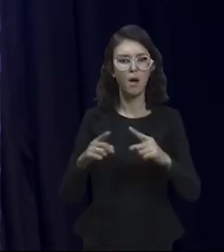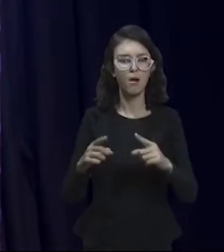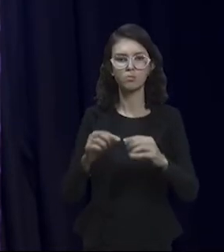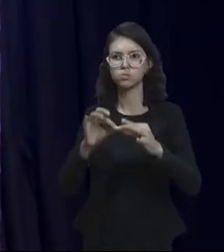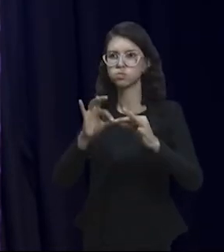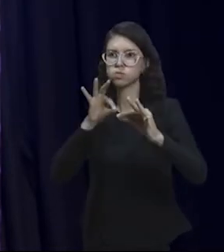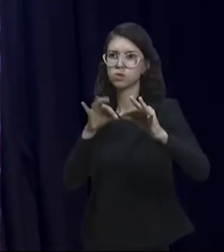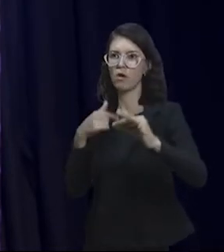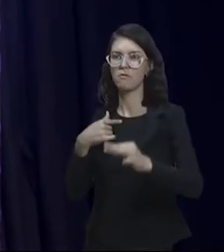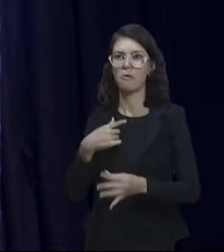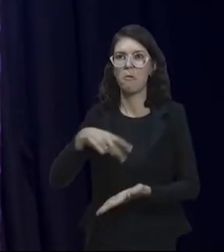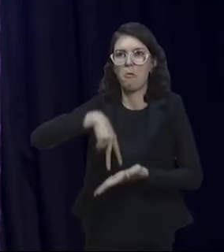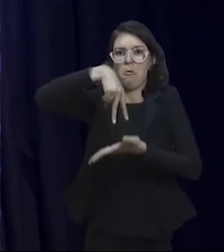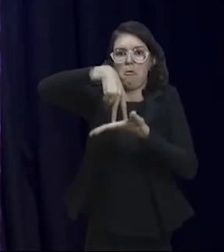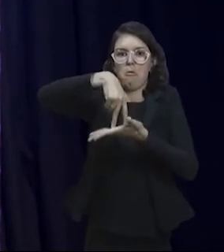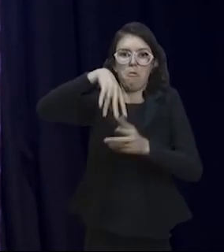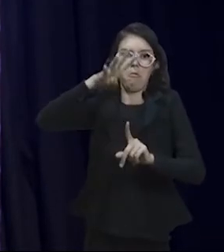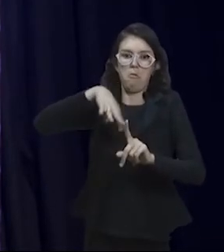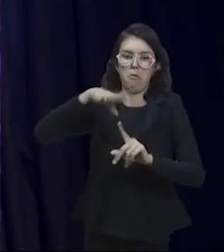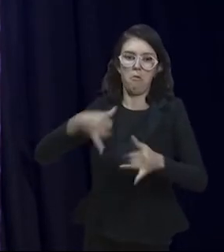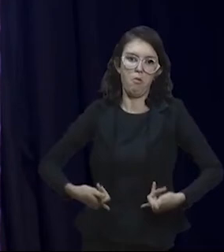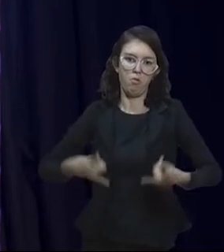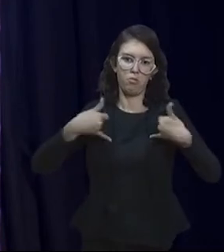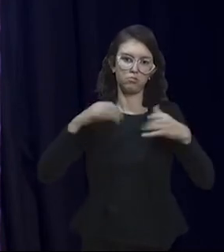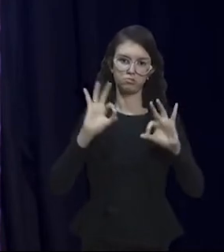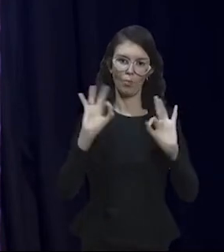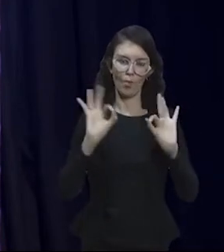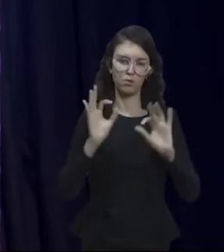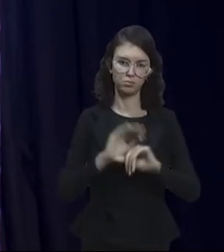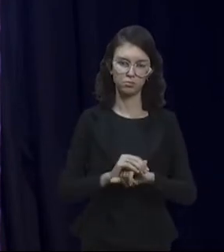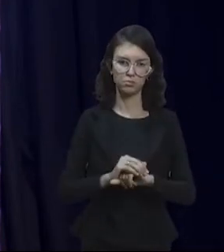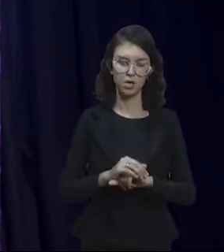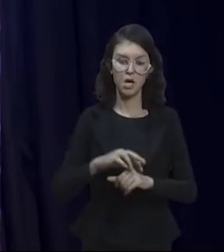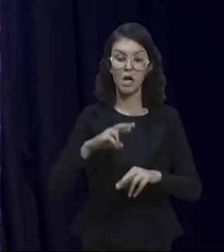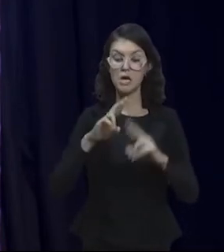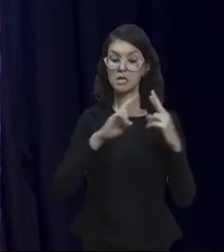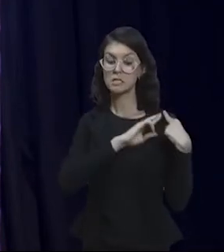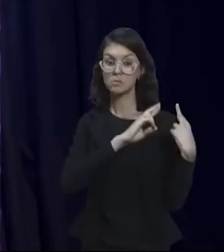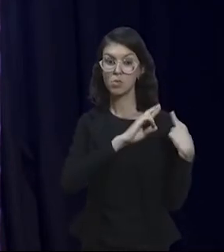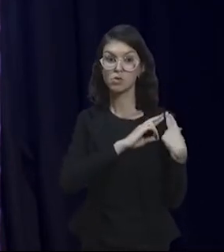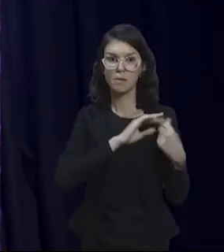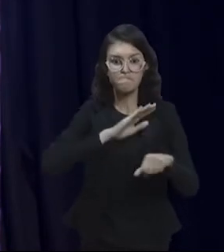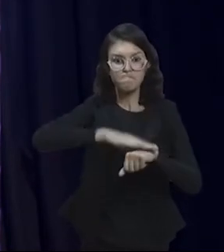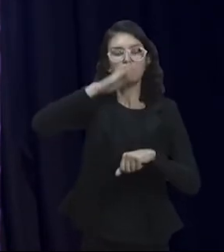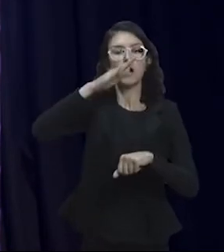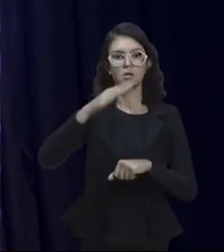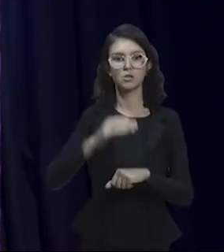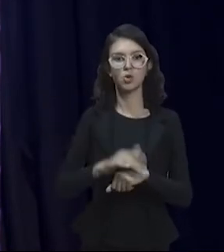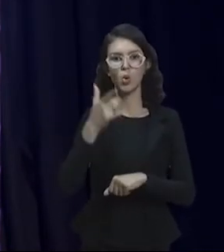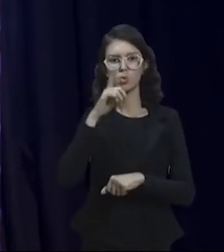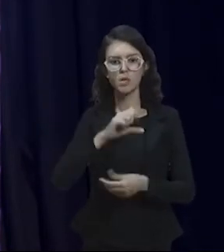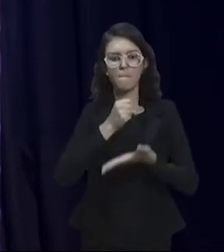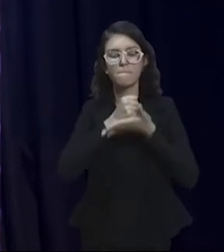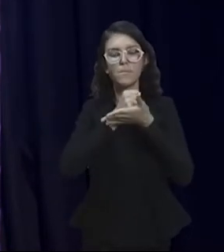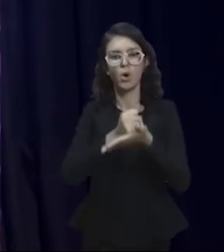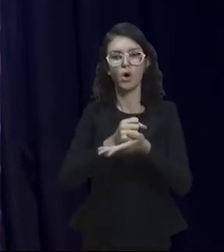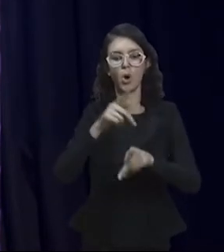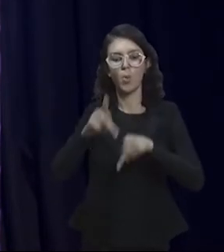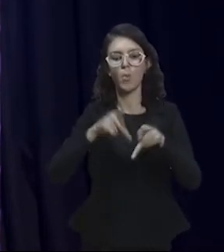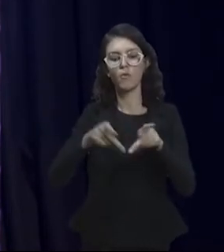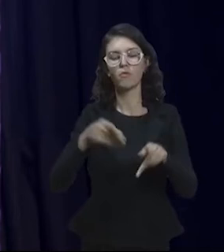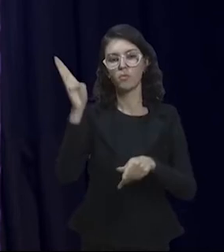envaidecido, eu saio daqui com uma responsabilidade ainda maior de servir ao povo brasileiro. Minha gratidão a Deus e ao